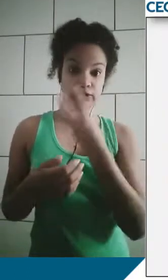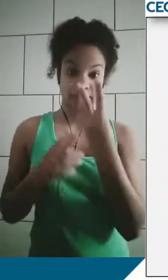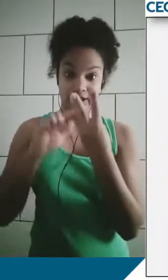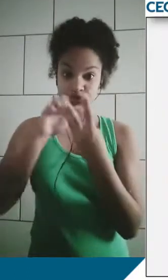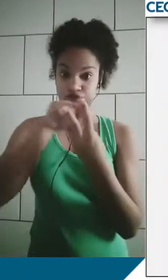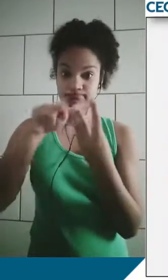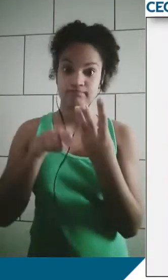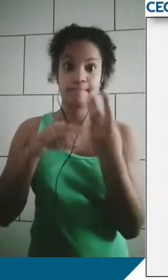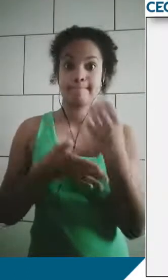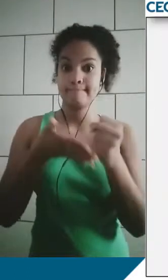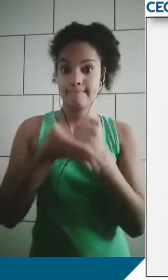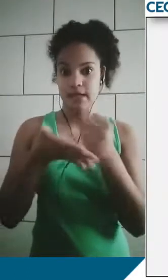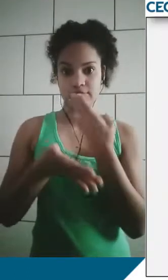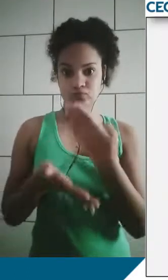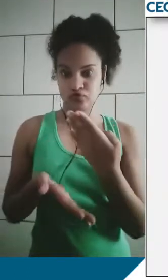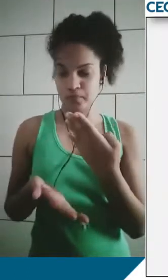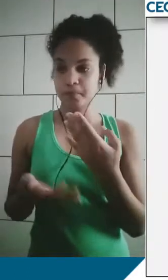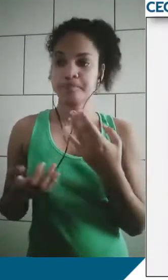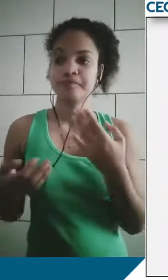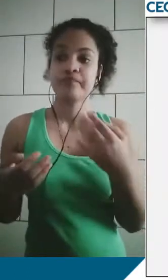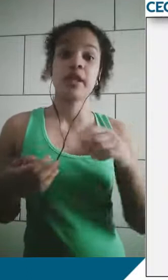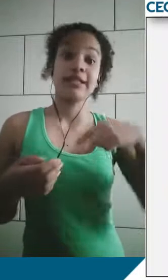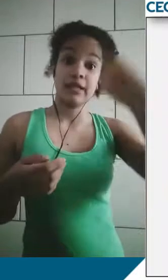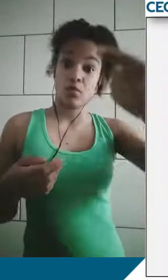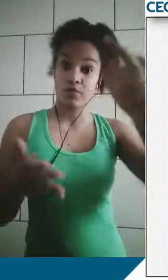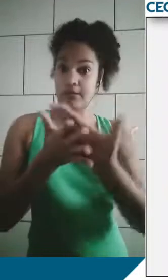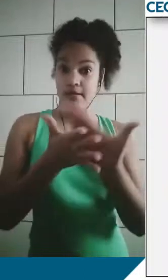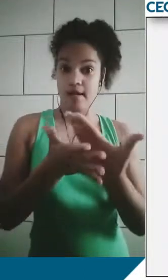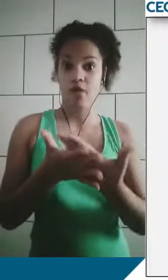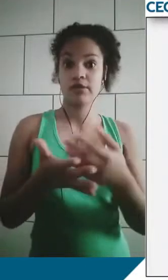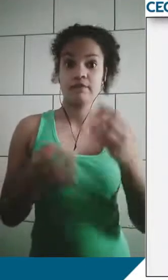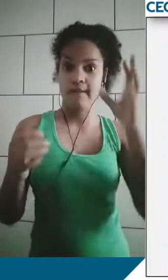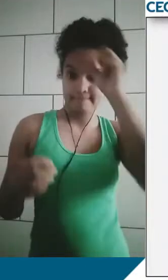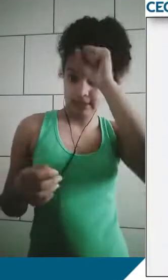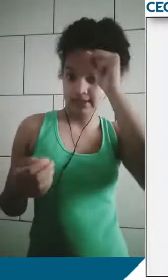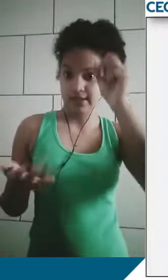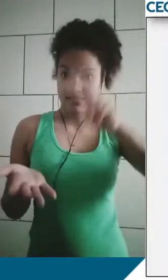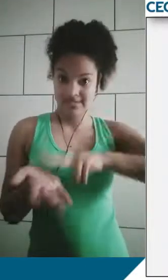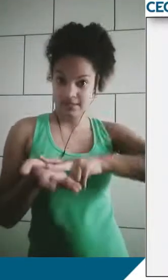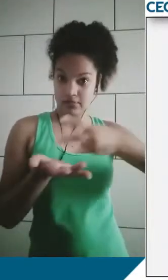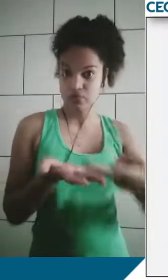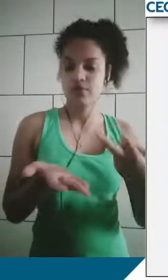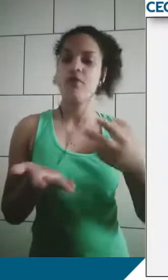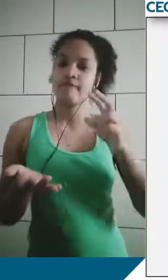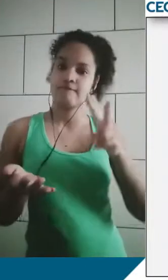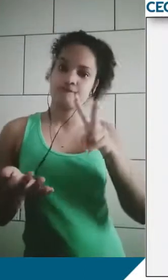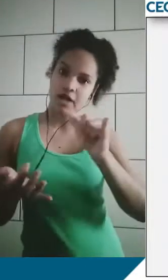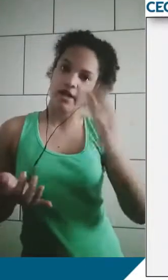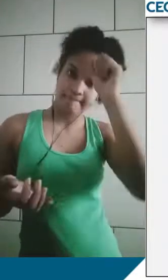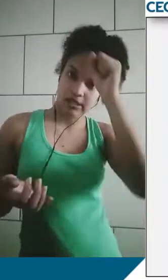deles hoje, e na próxima aula, que a gente vai estudar a tradução do código, a gente vai ver os outros dois tipos.